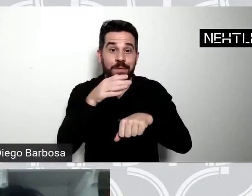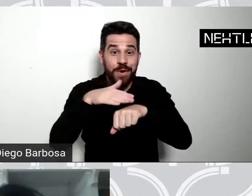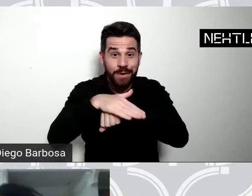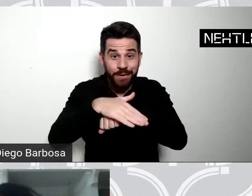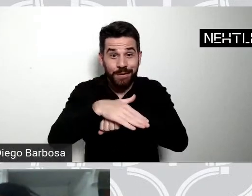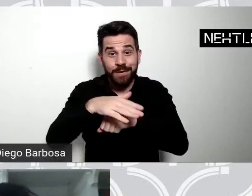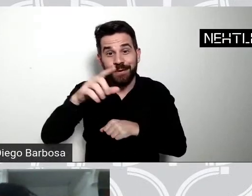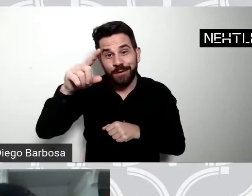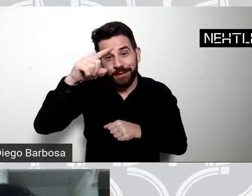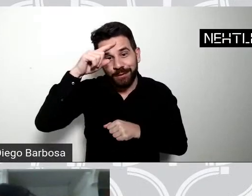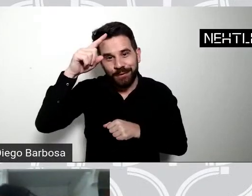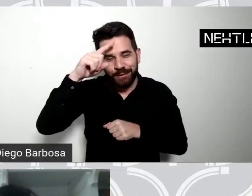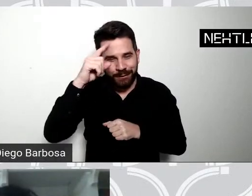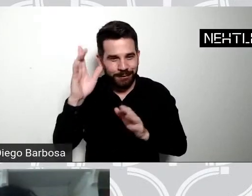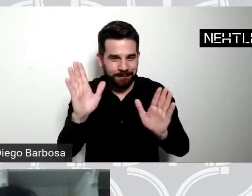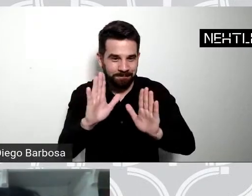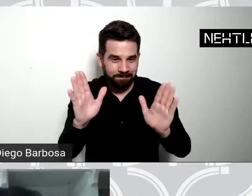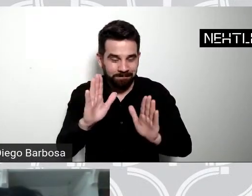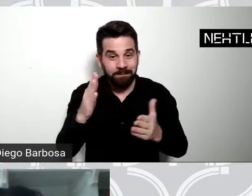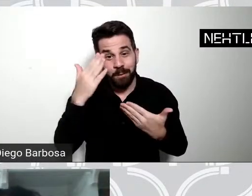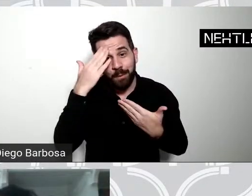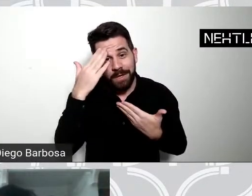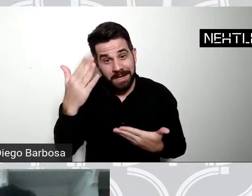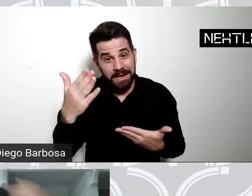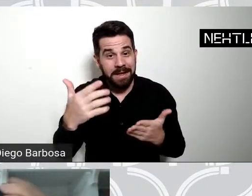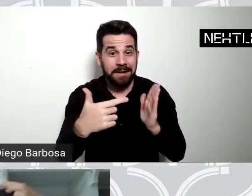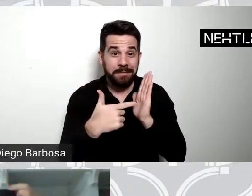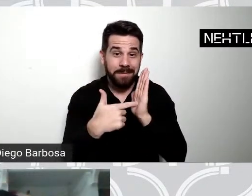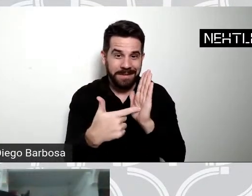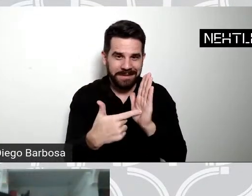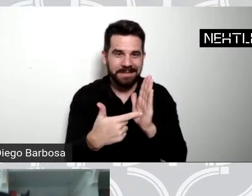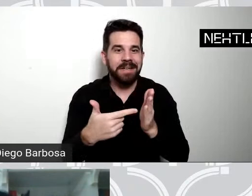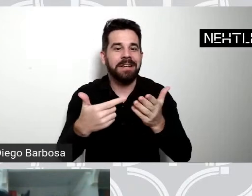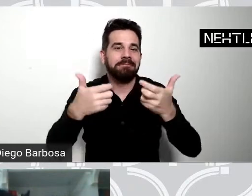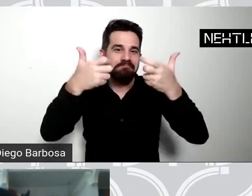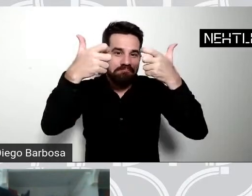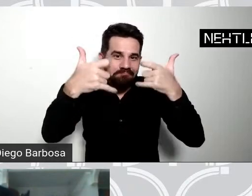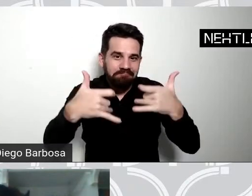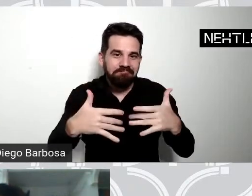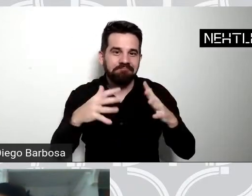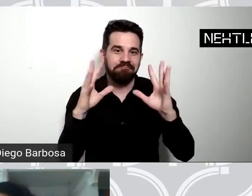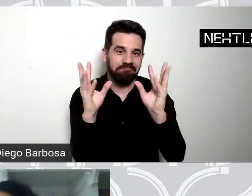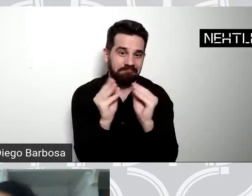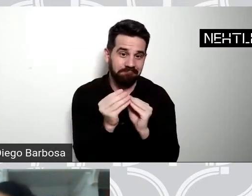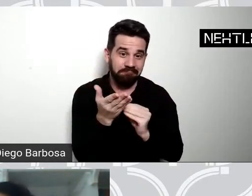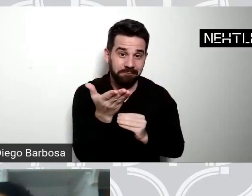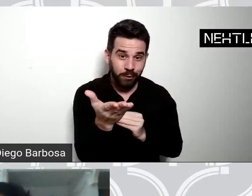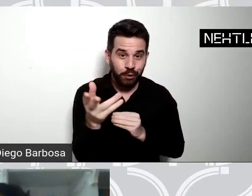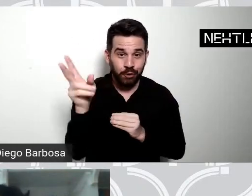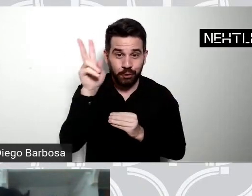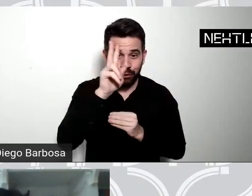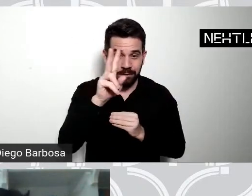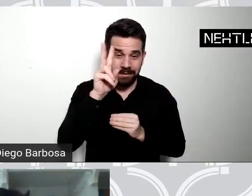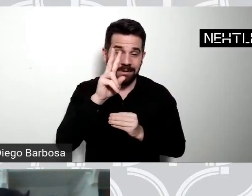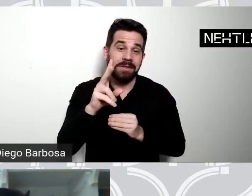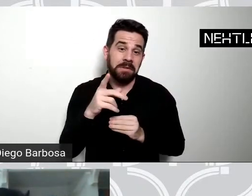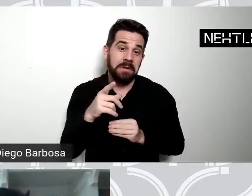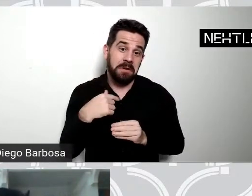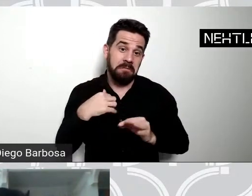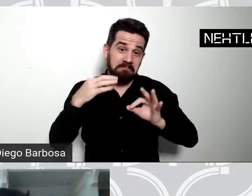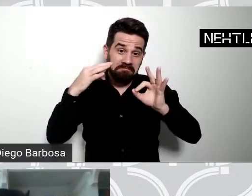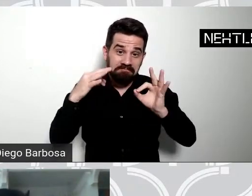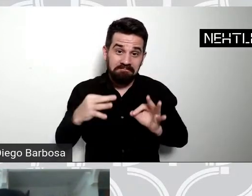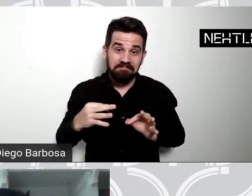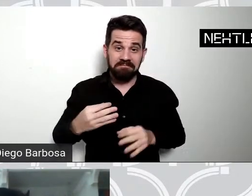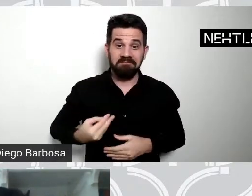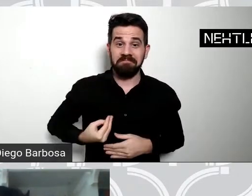essa apresentação, Patrícia. Bastante generosa. Gostaria muito de estar nessa fase da vida em que a